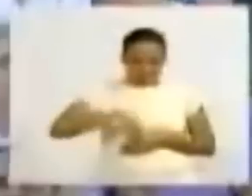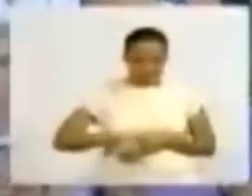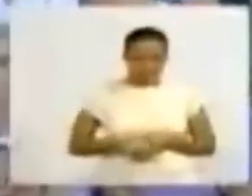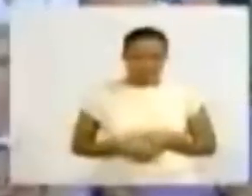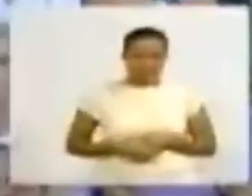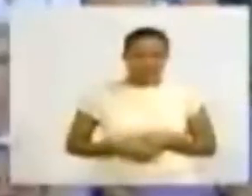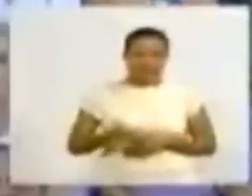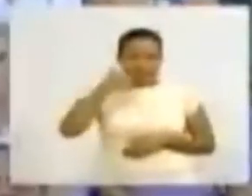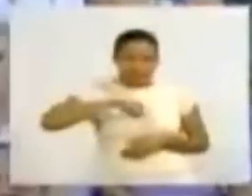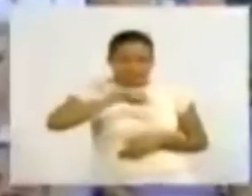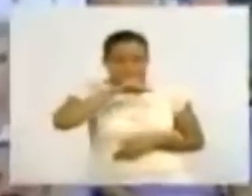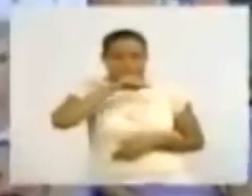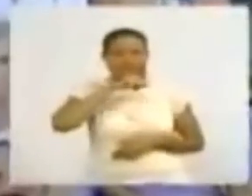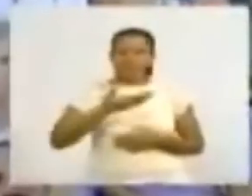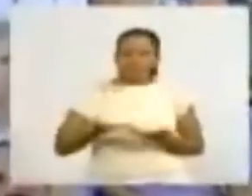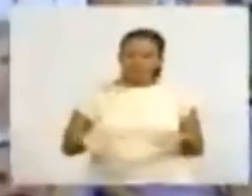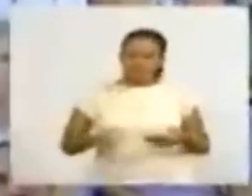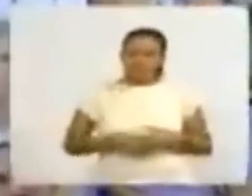a luz, é sua mãe.